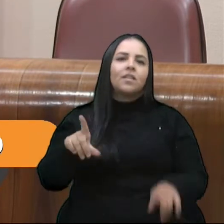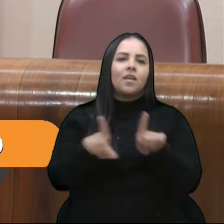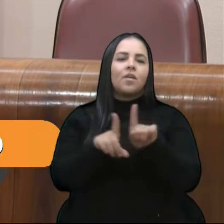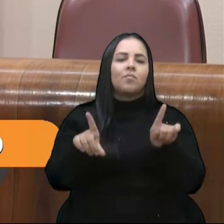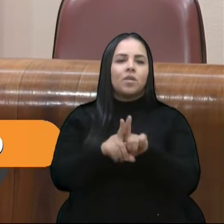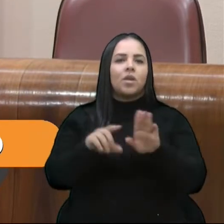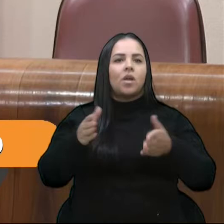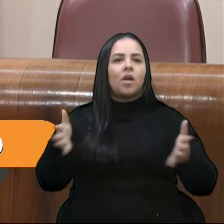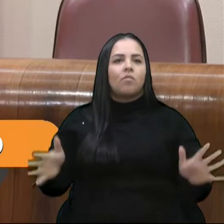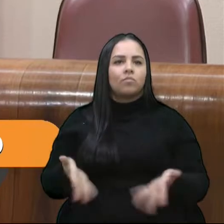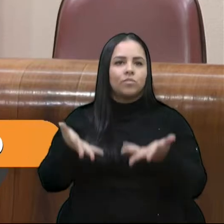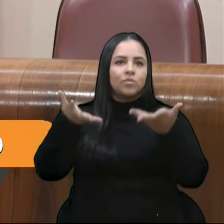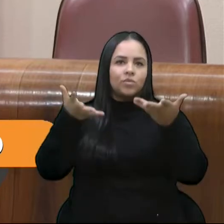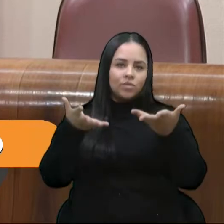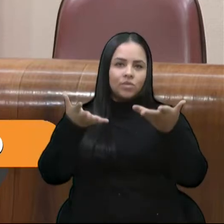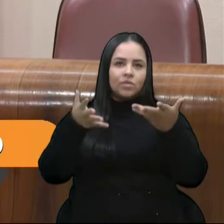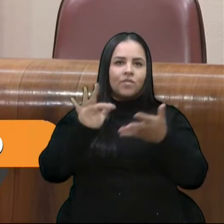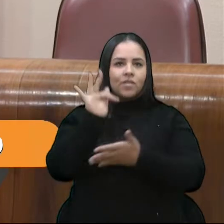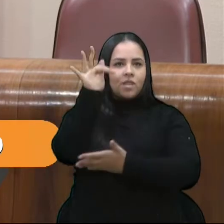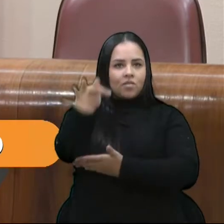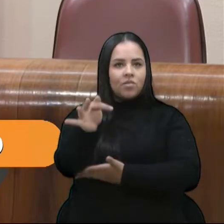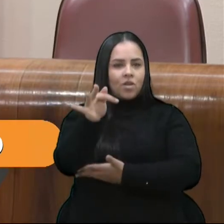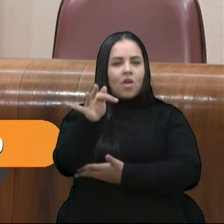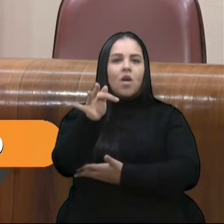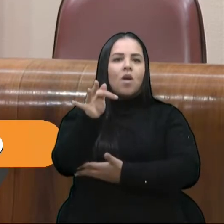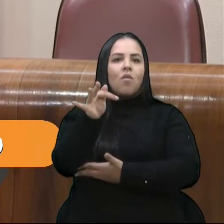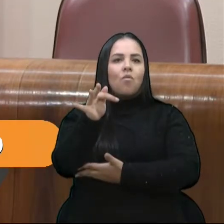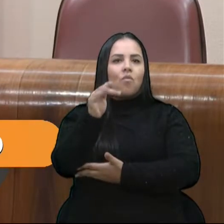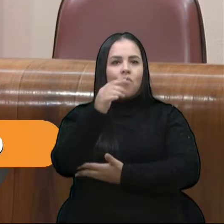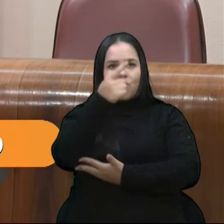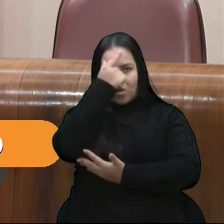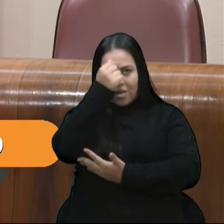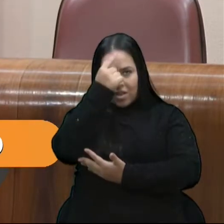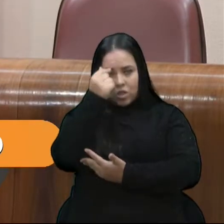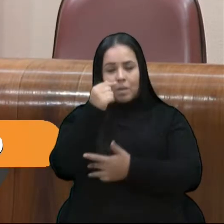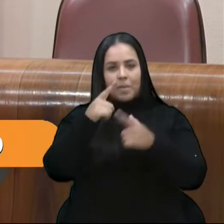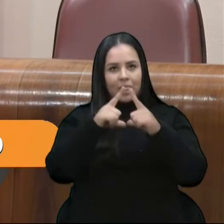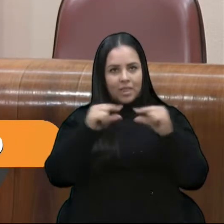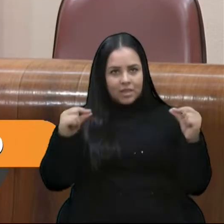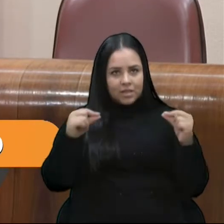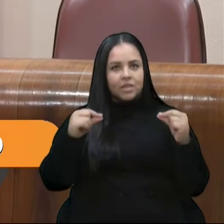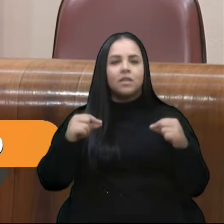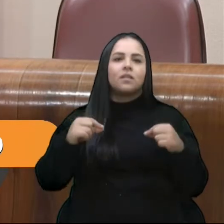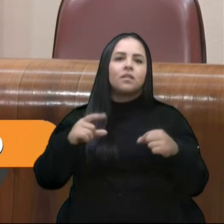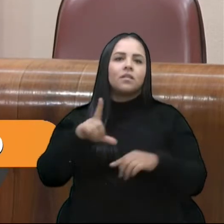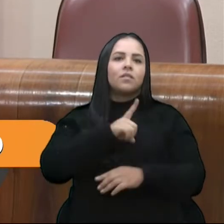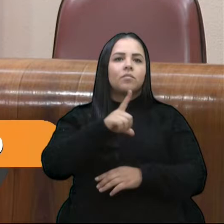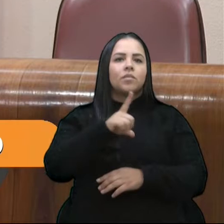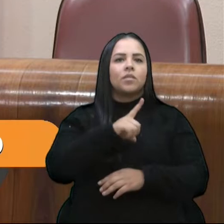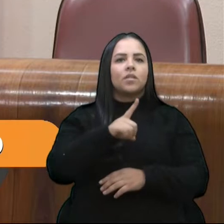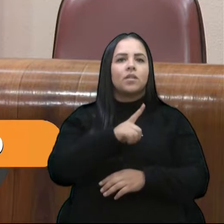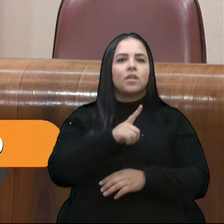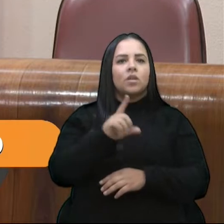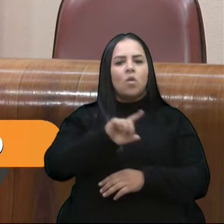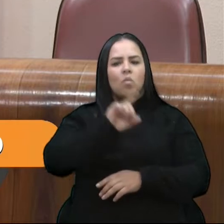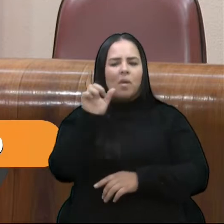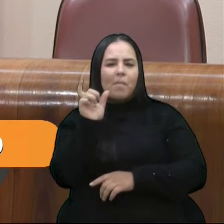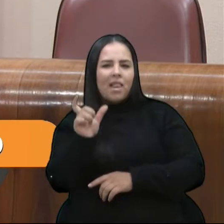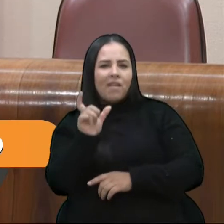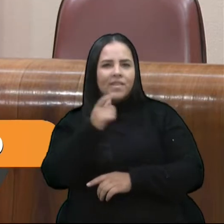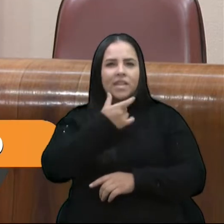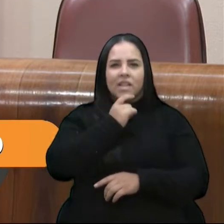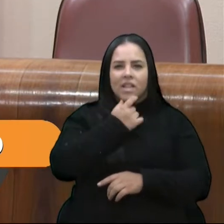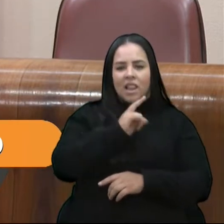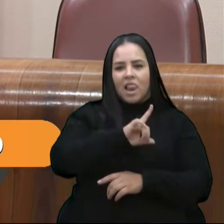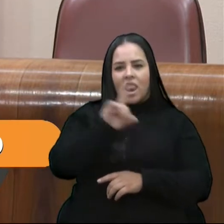Internacional, na Universidade de Brasília, com estágios de pesquisa na Johns Hopkins, SAIS e na Universidade de